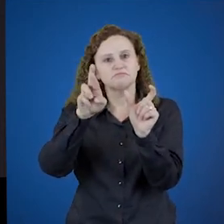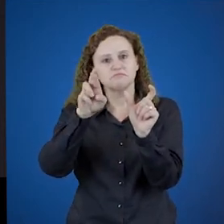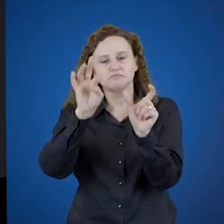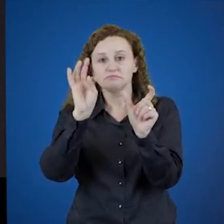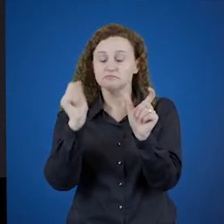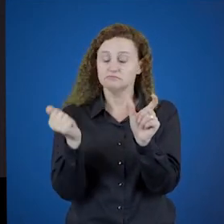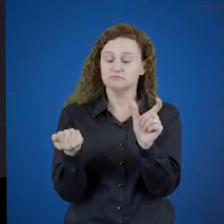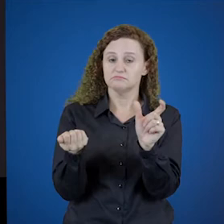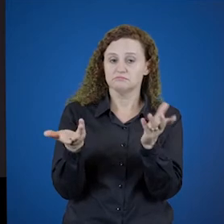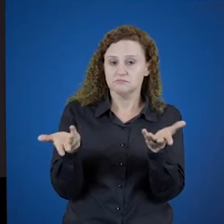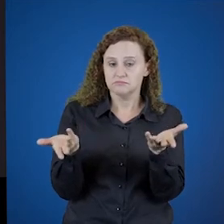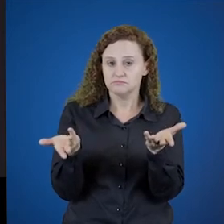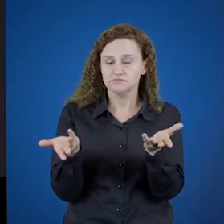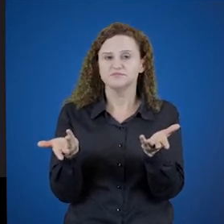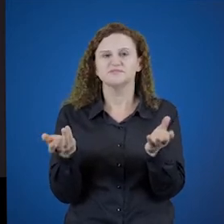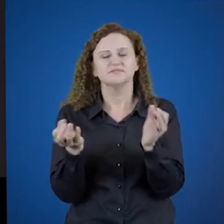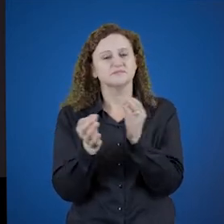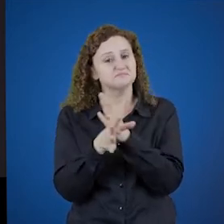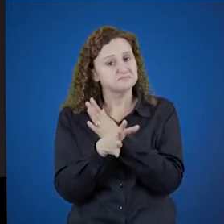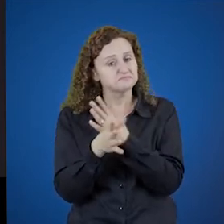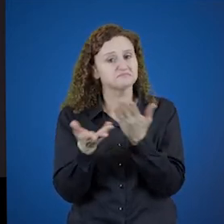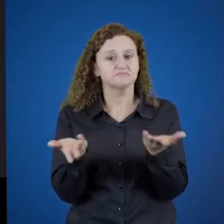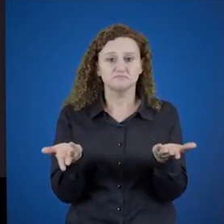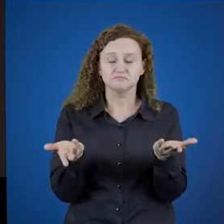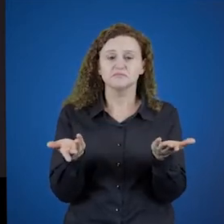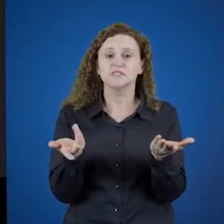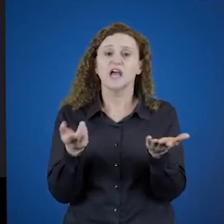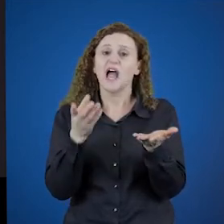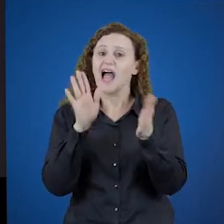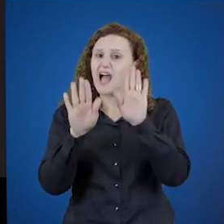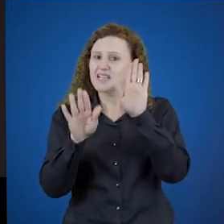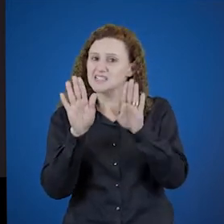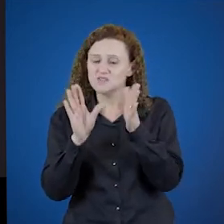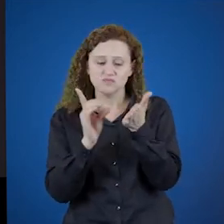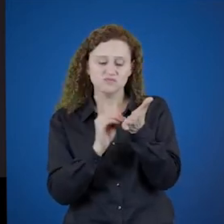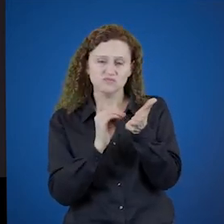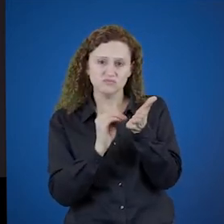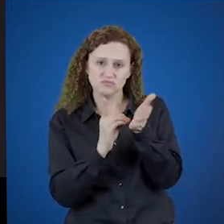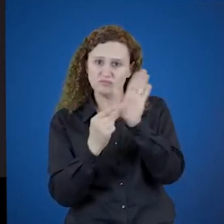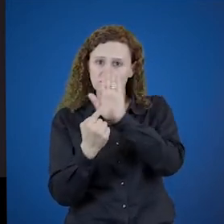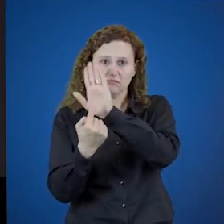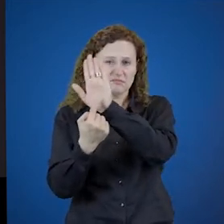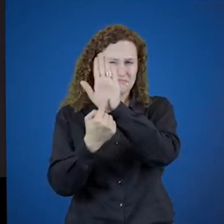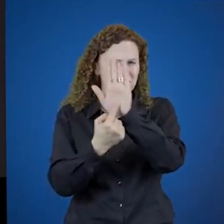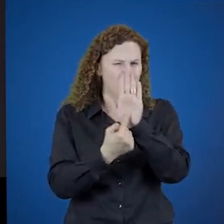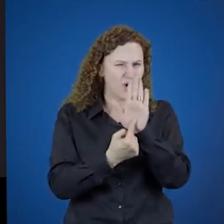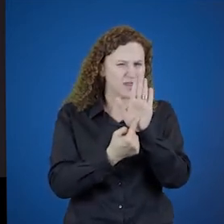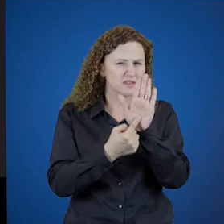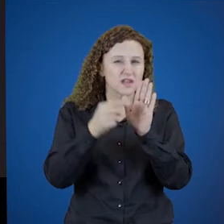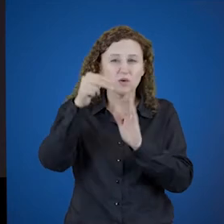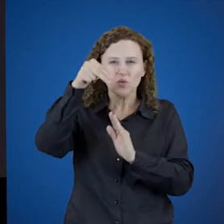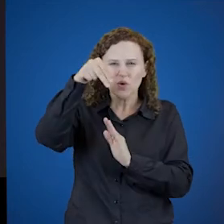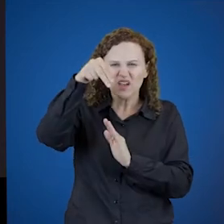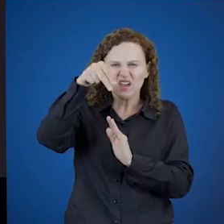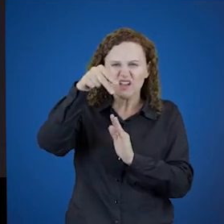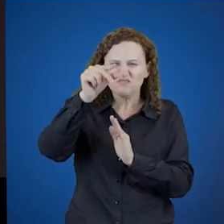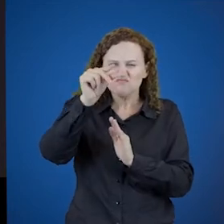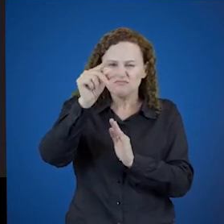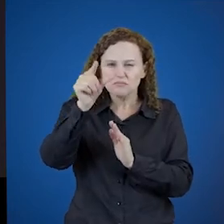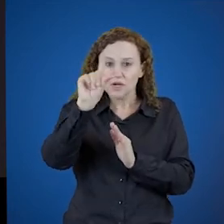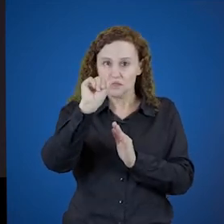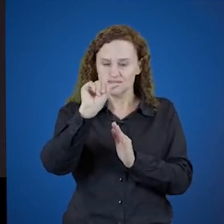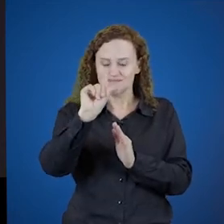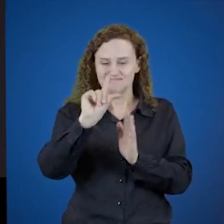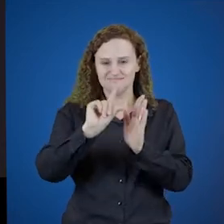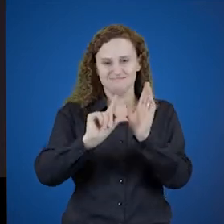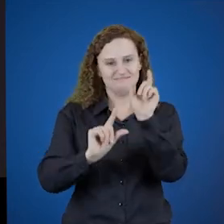um no nominativo significa que a palavra é neutra às vezes os dicionários mostra um n Zinho